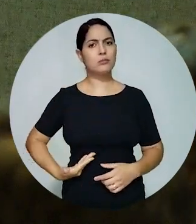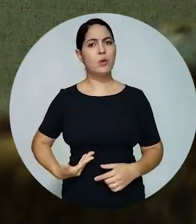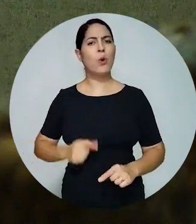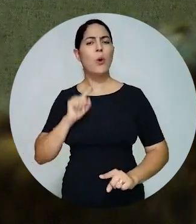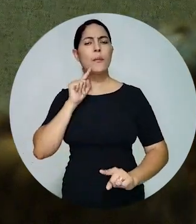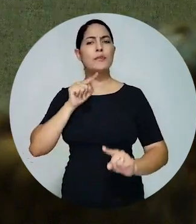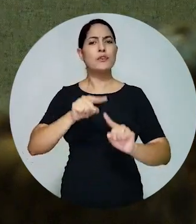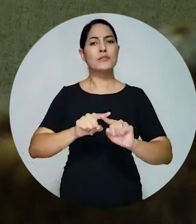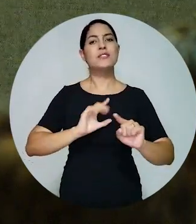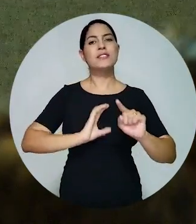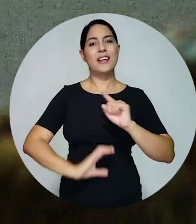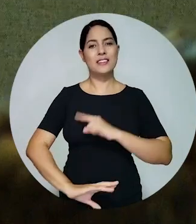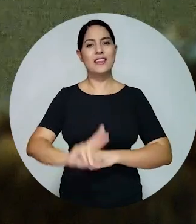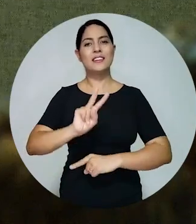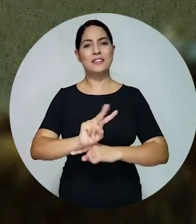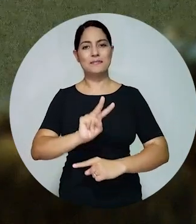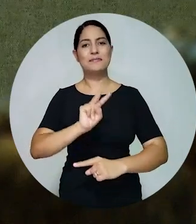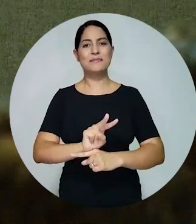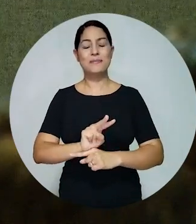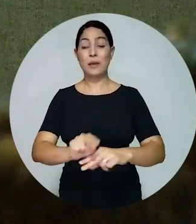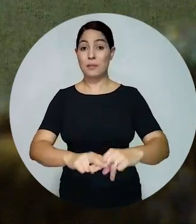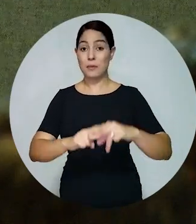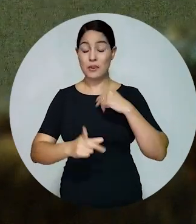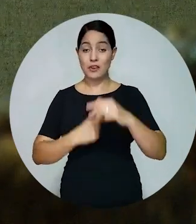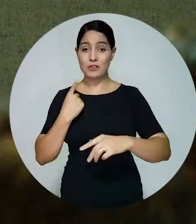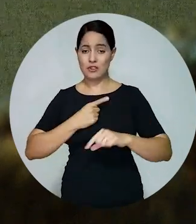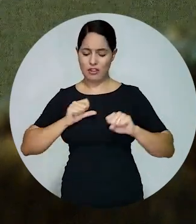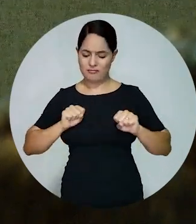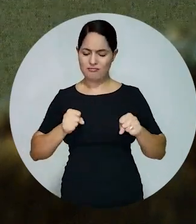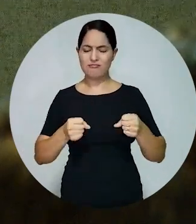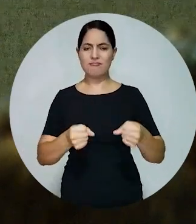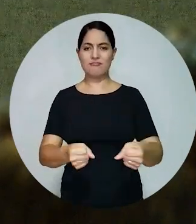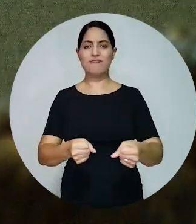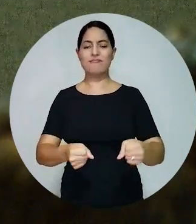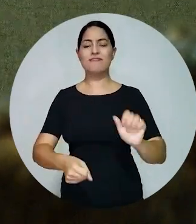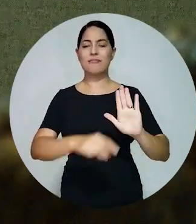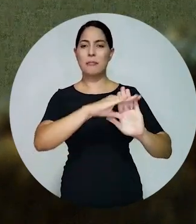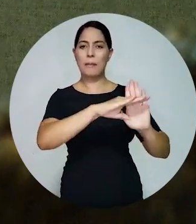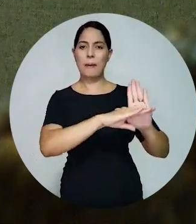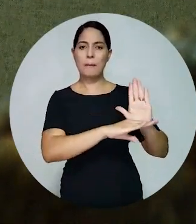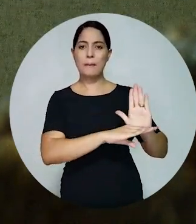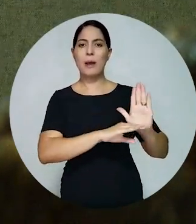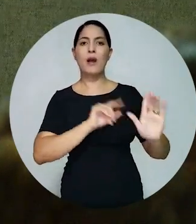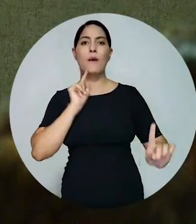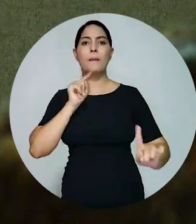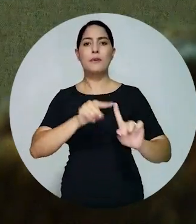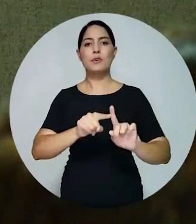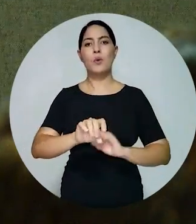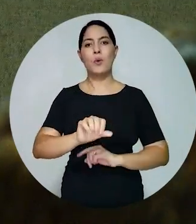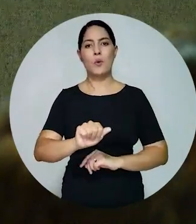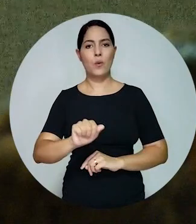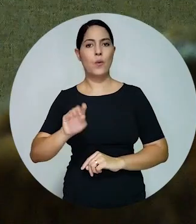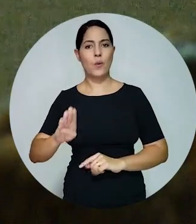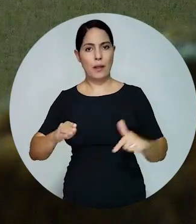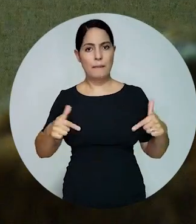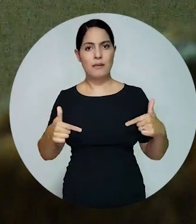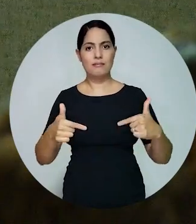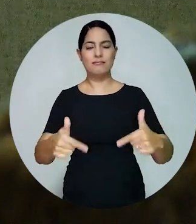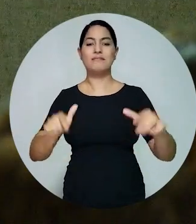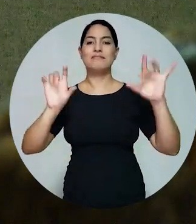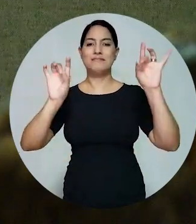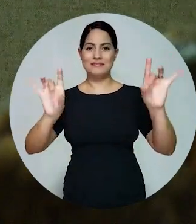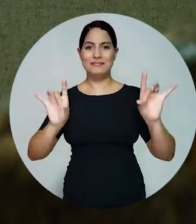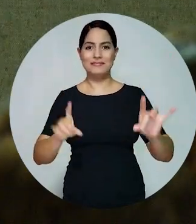como a grande defensora da cidadania. Por isso, defendê-la também é uma pauta da